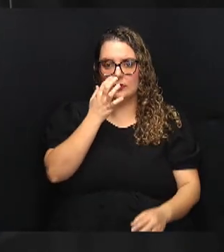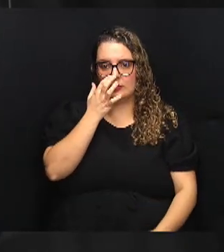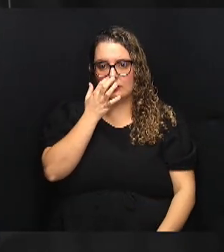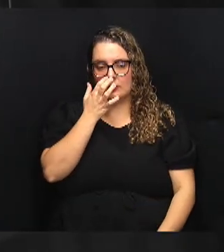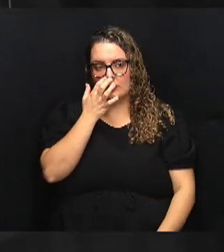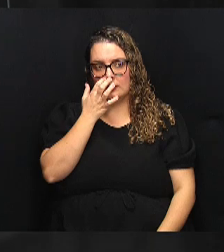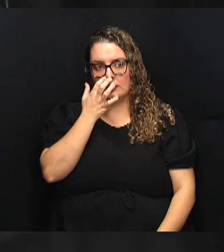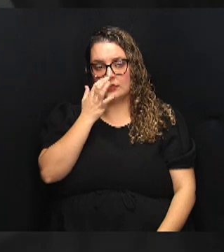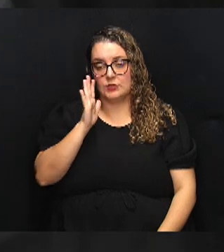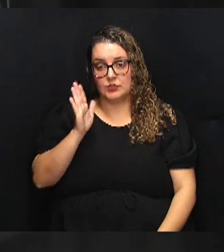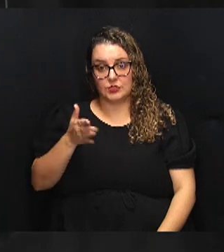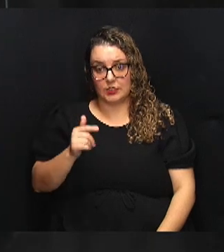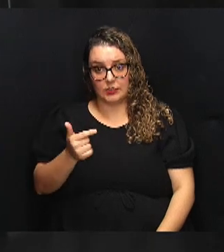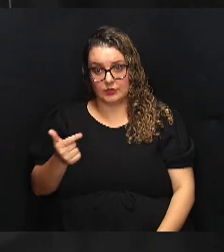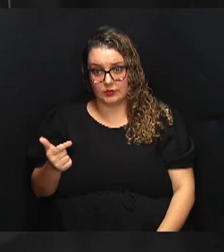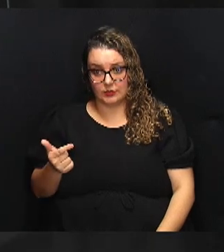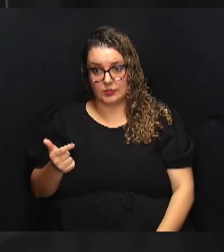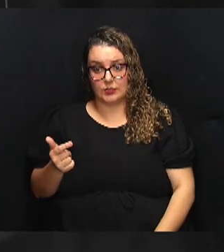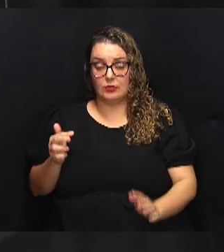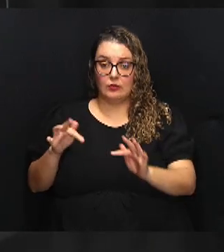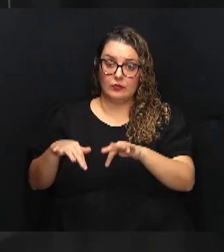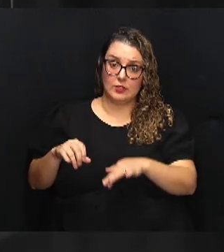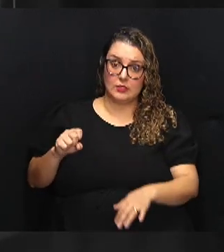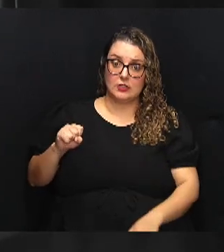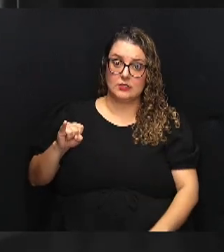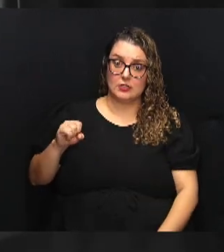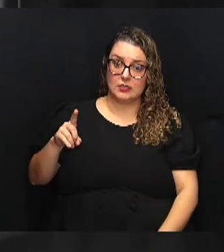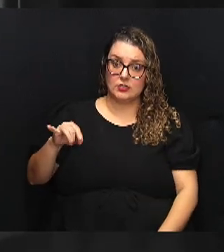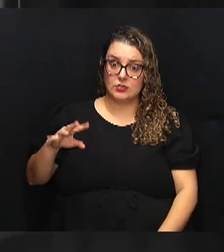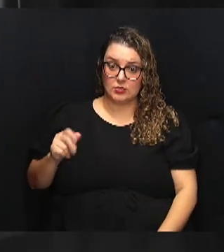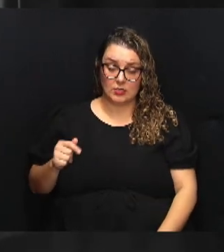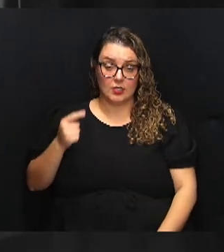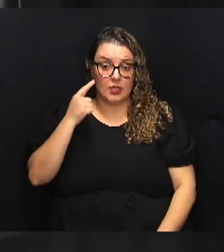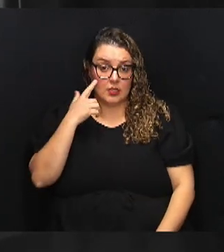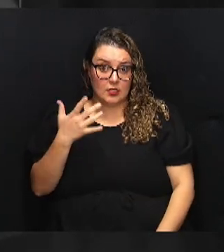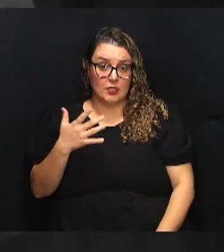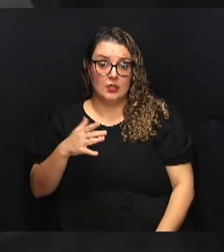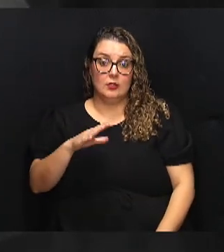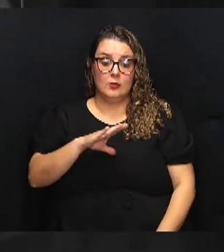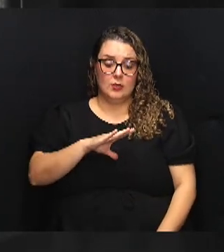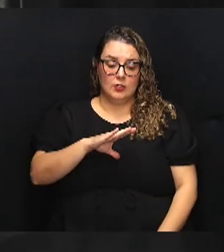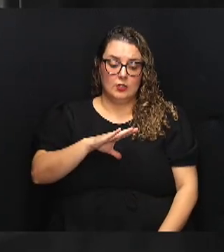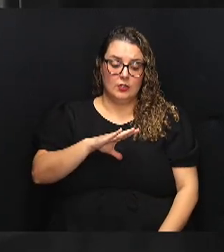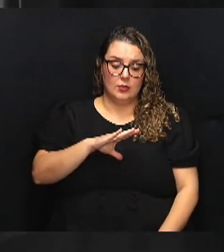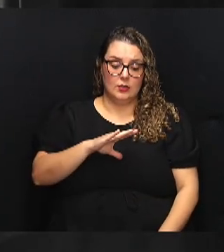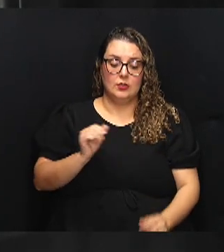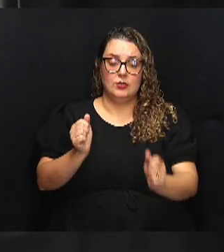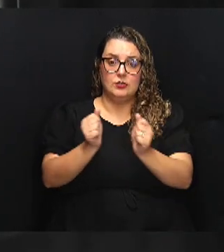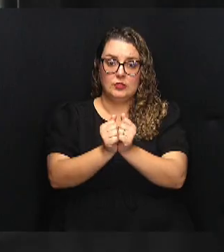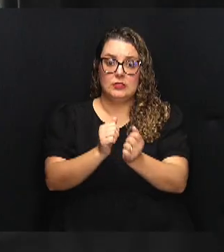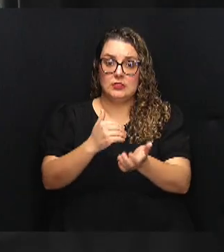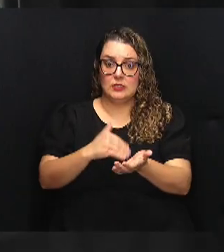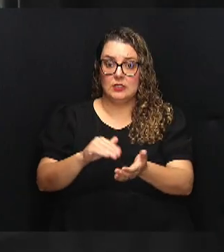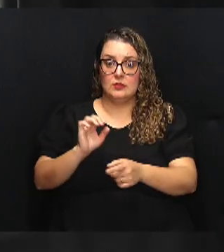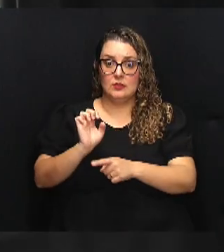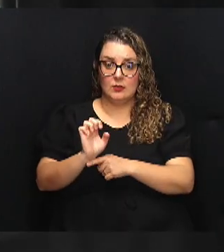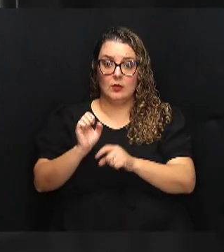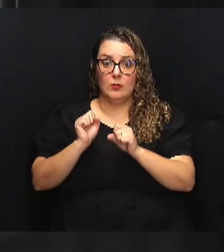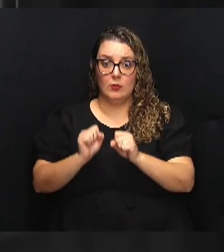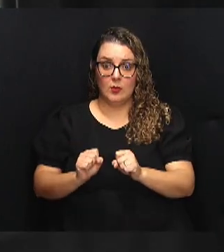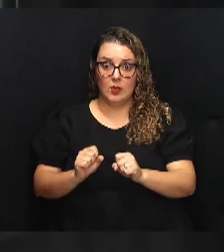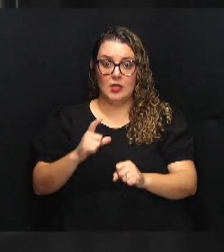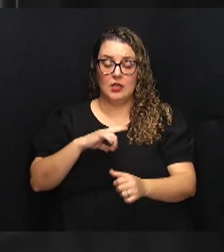tem esse fim das saidinhas, a ideia é que o município, junto com a Secretaria do Estado, possa obter